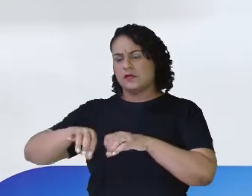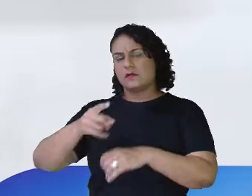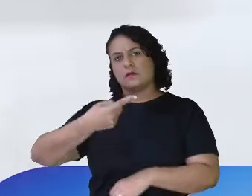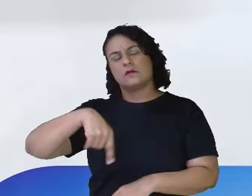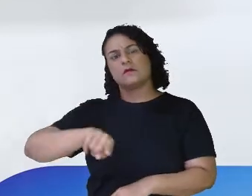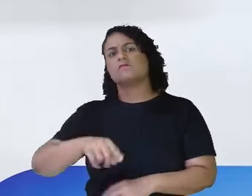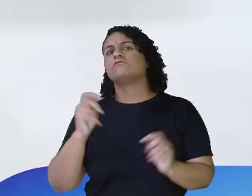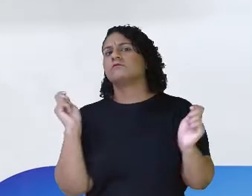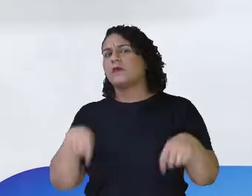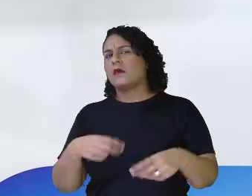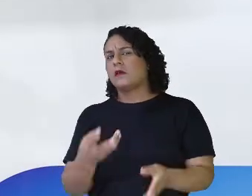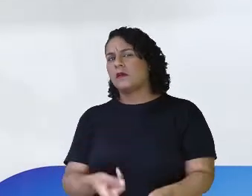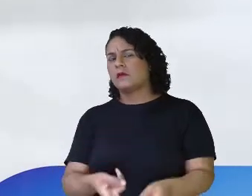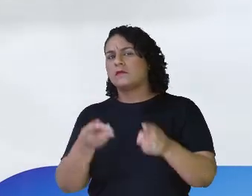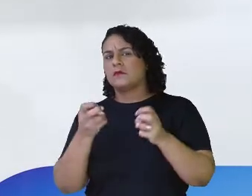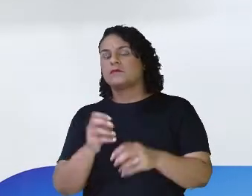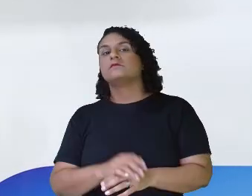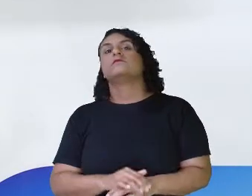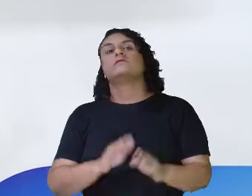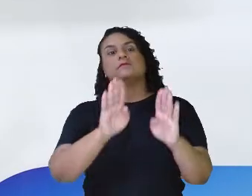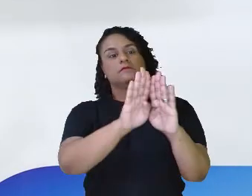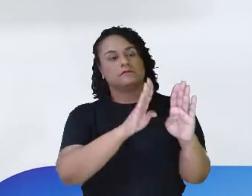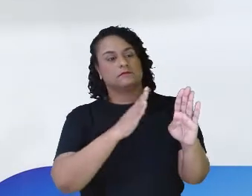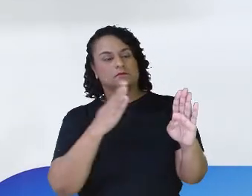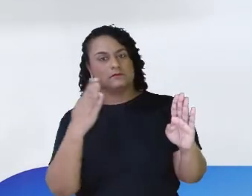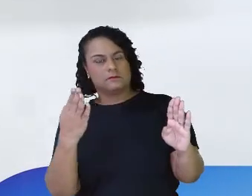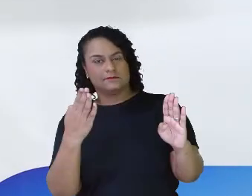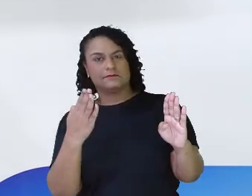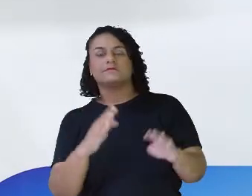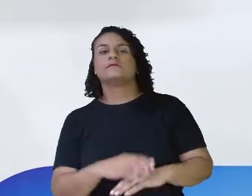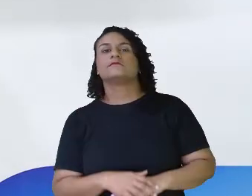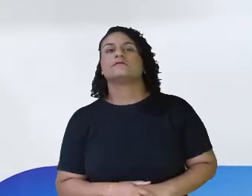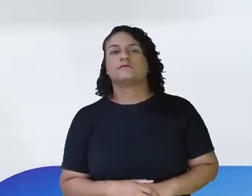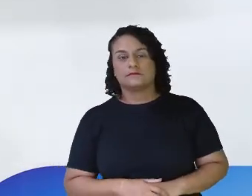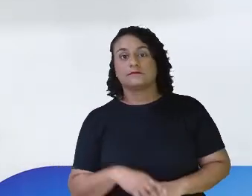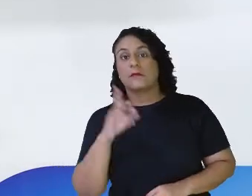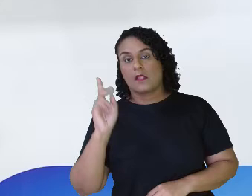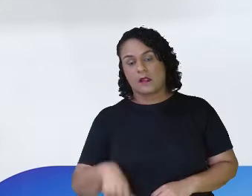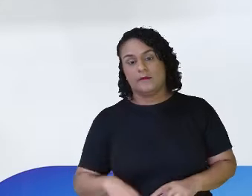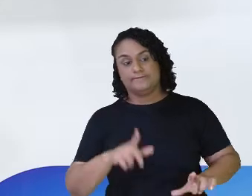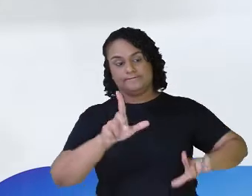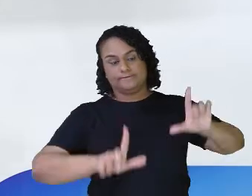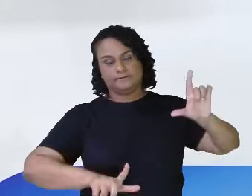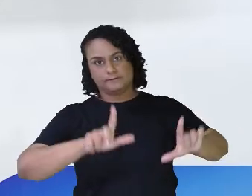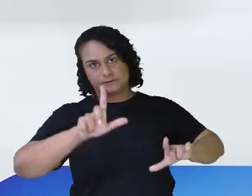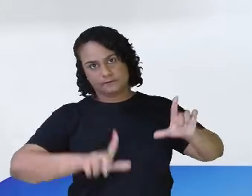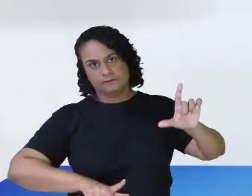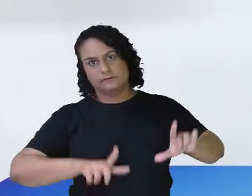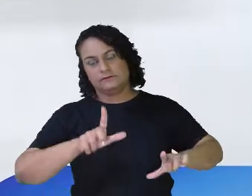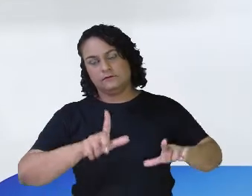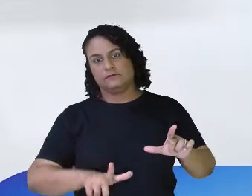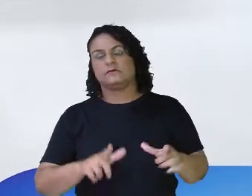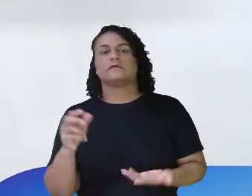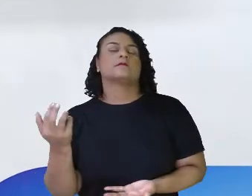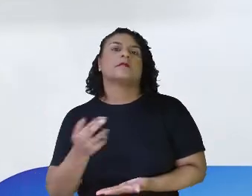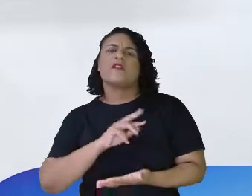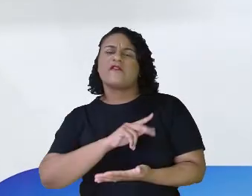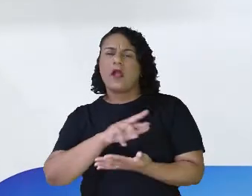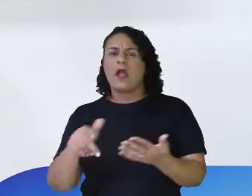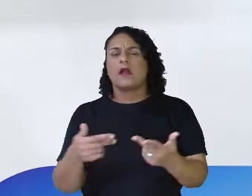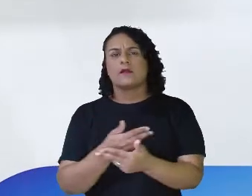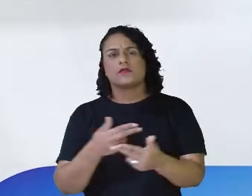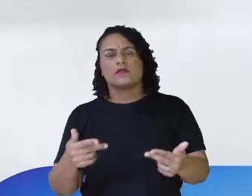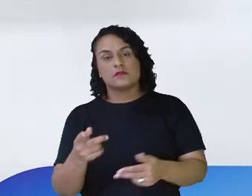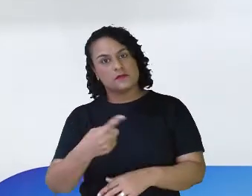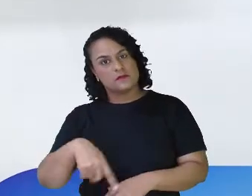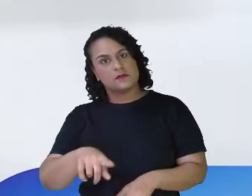consigo identificar na porta, na televisão, em vários lugares. E você também